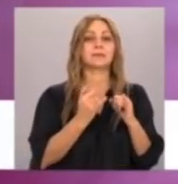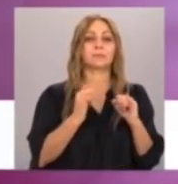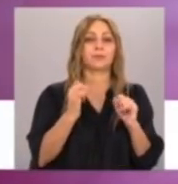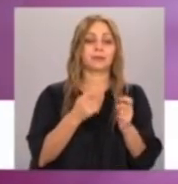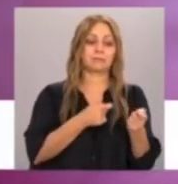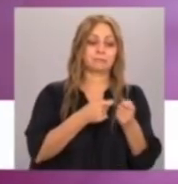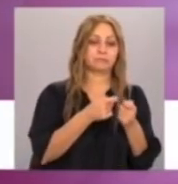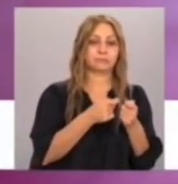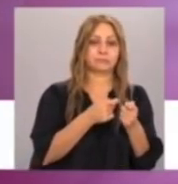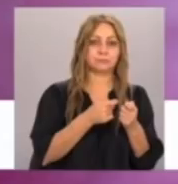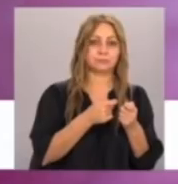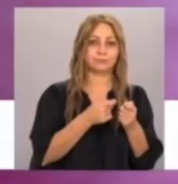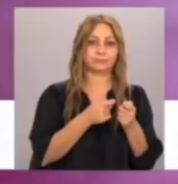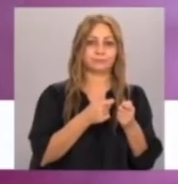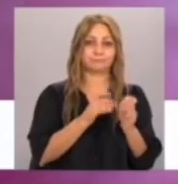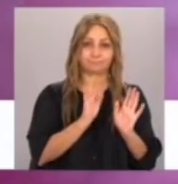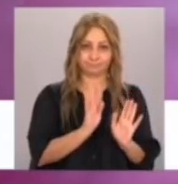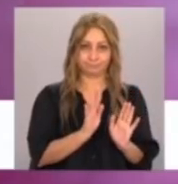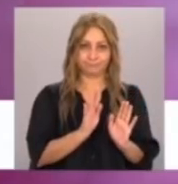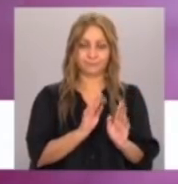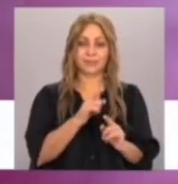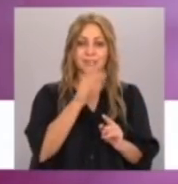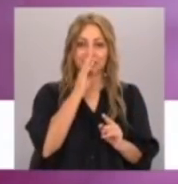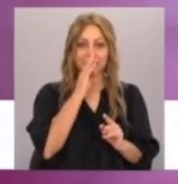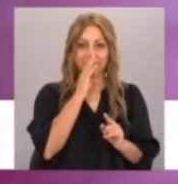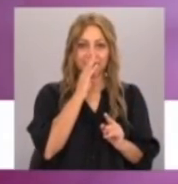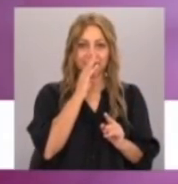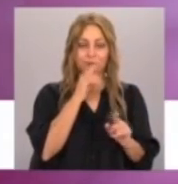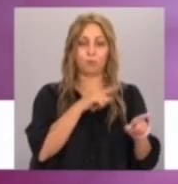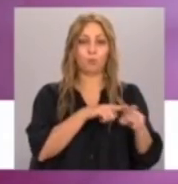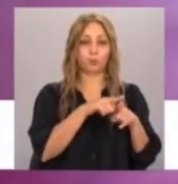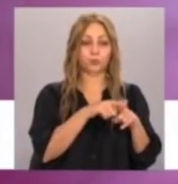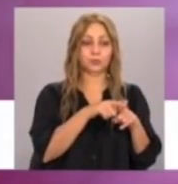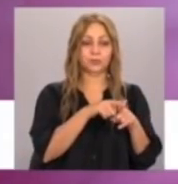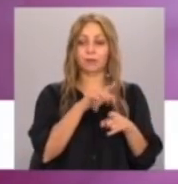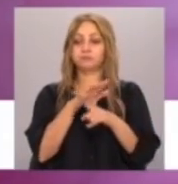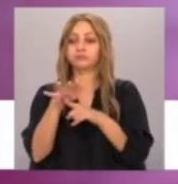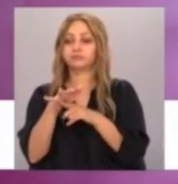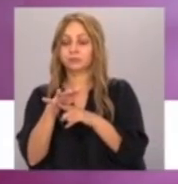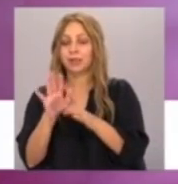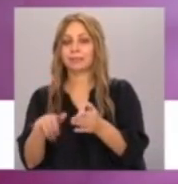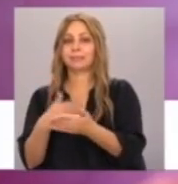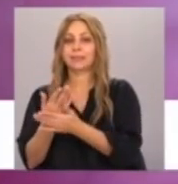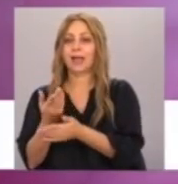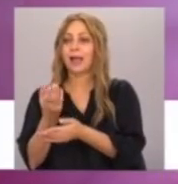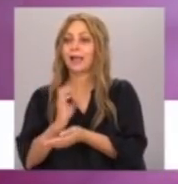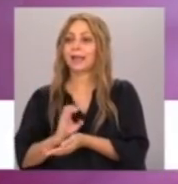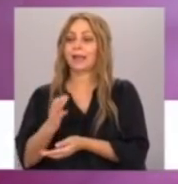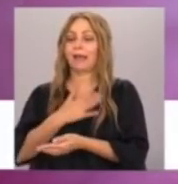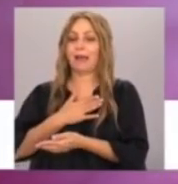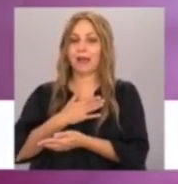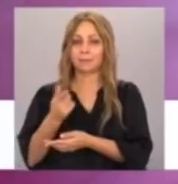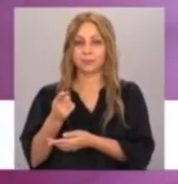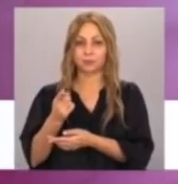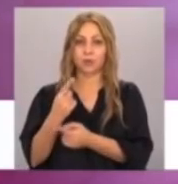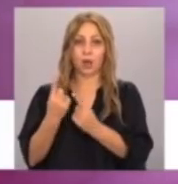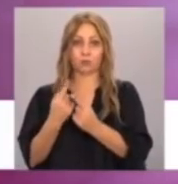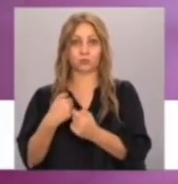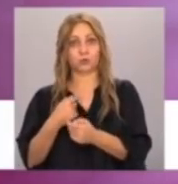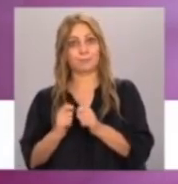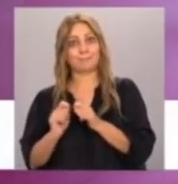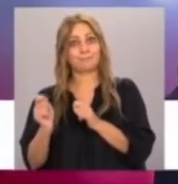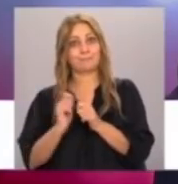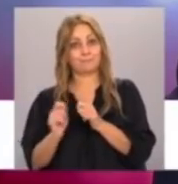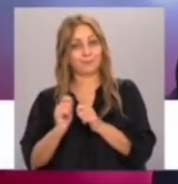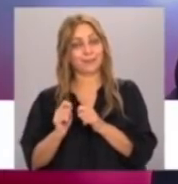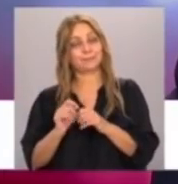que recebia do terreiro do Paço tentation de receber as ações políticas para conceder crédito amigo secreto ruinosos muitos deles que nós estamos a pagar